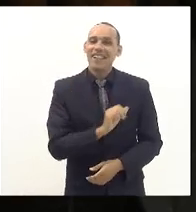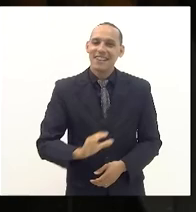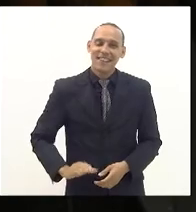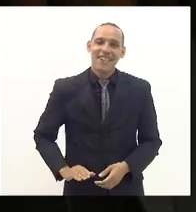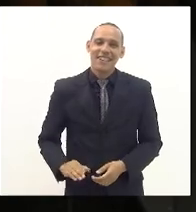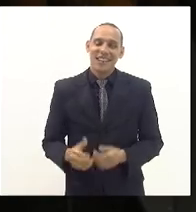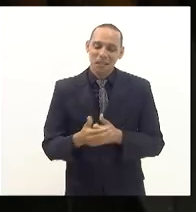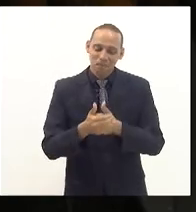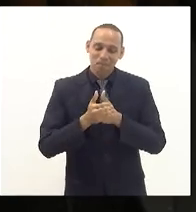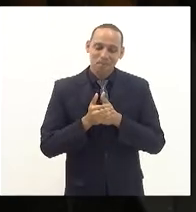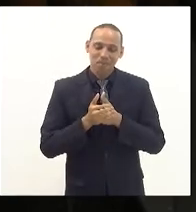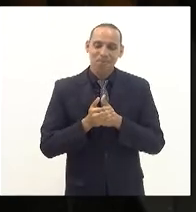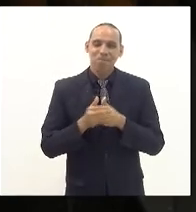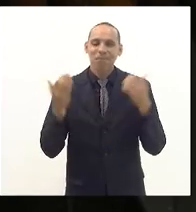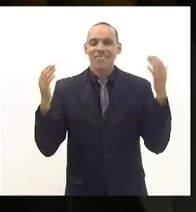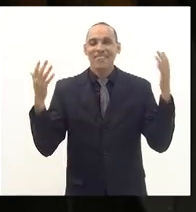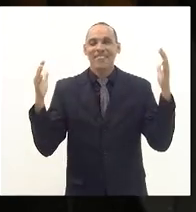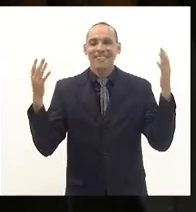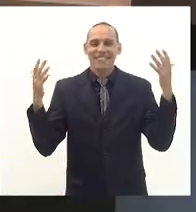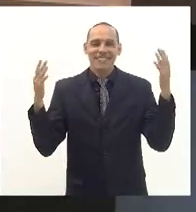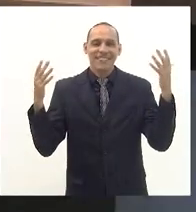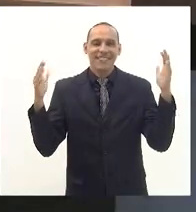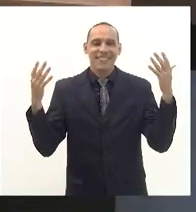ano acolhido aqui ó